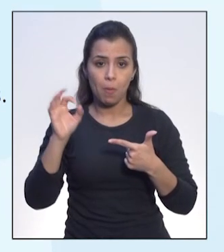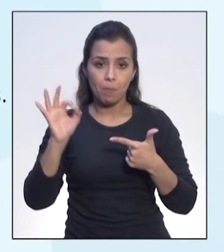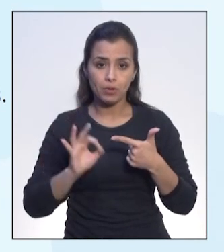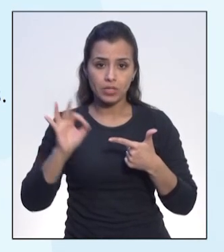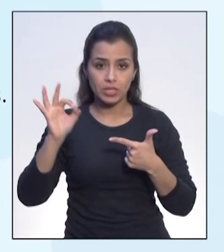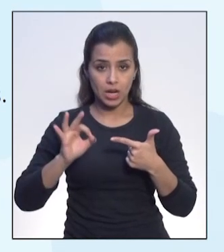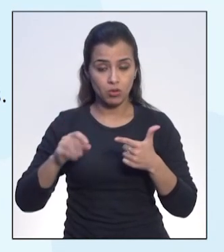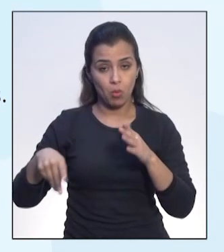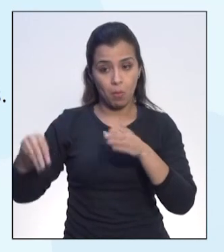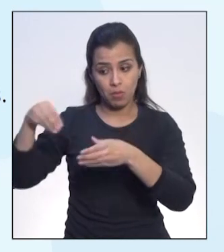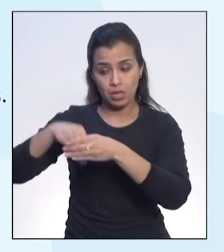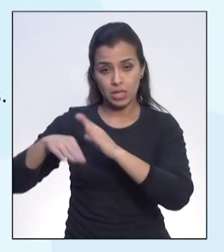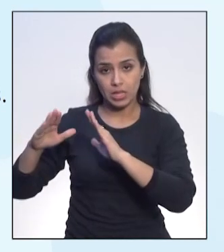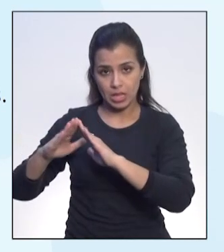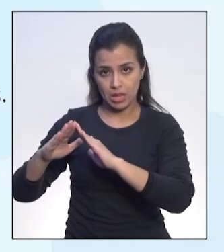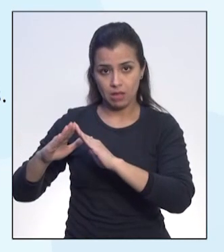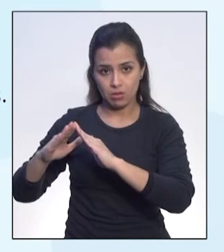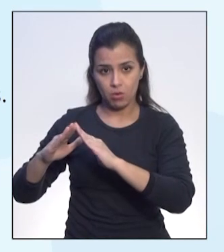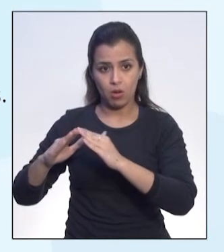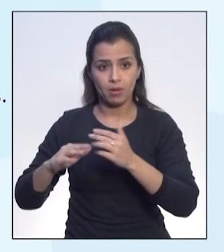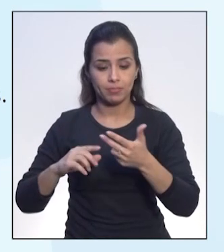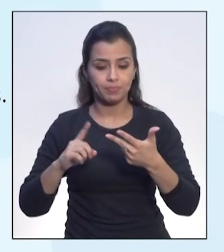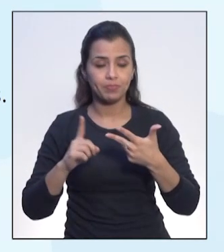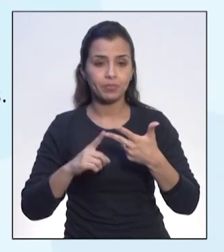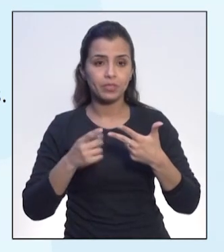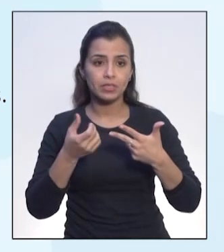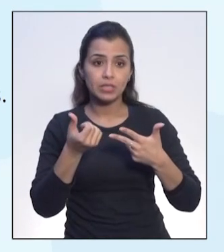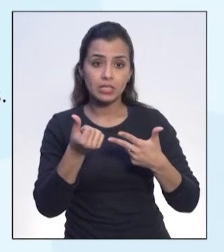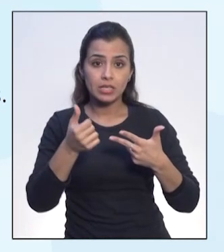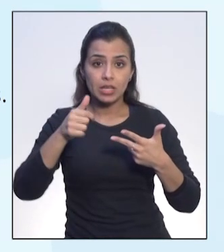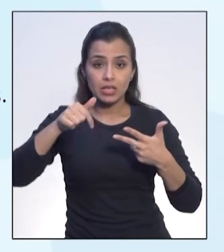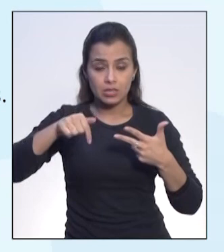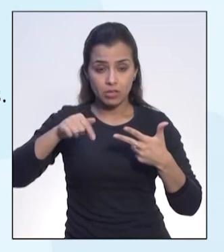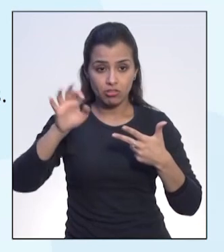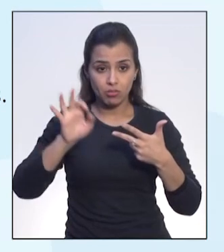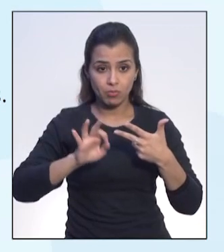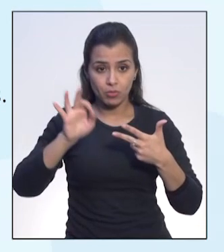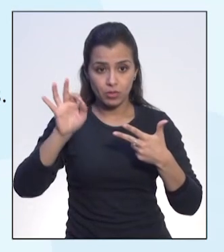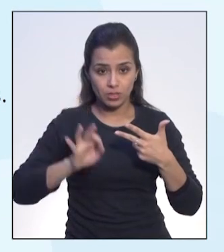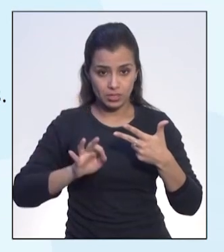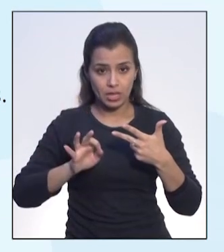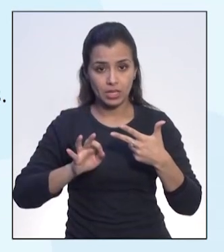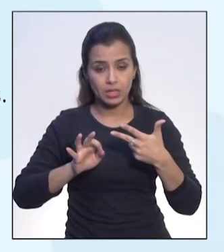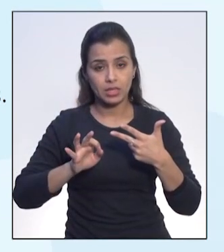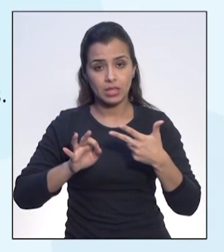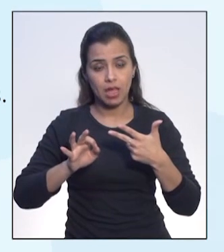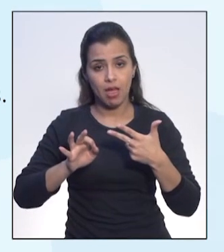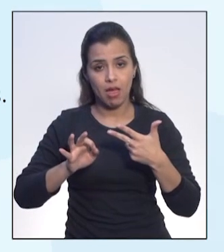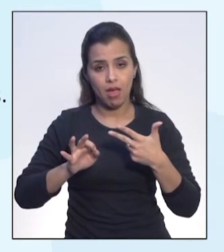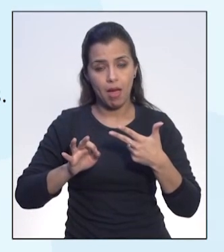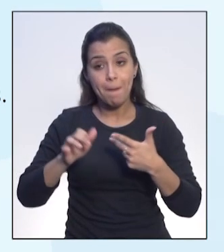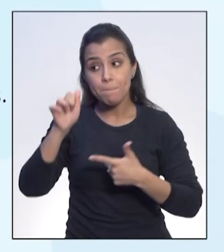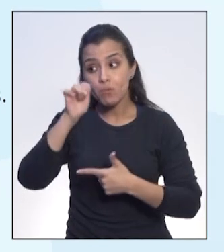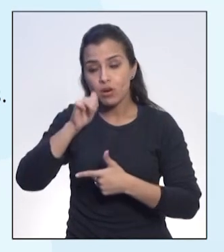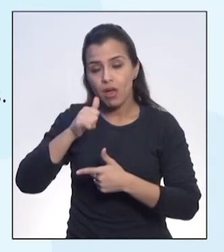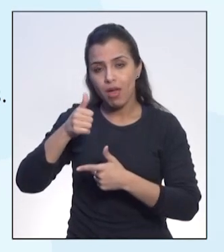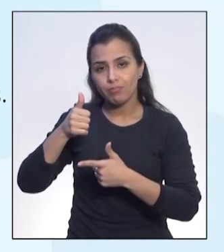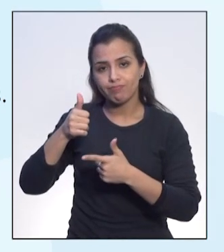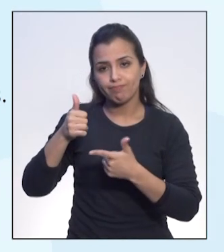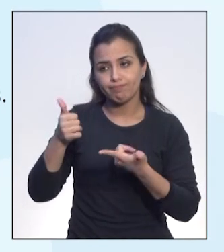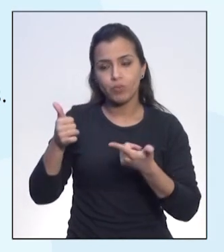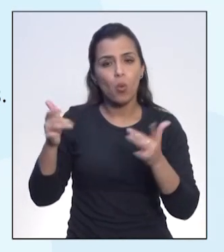no ambiente doméstico familiar, mais de 67% as mulheres tinham vínculos,